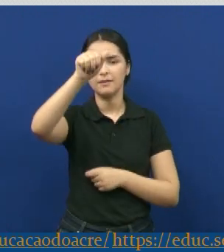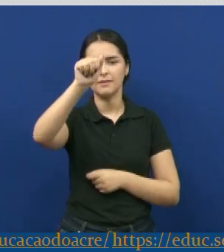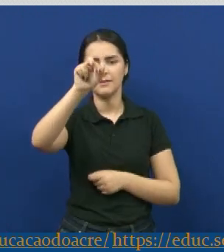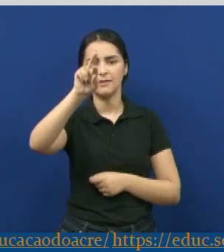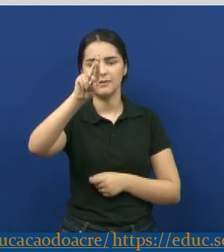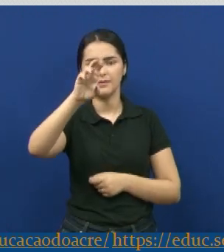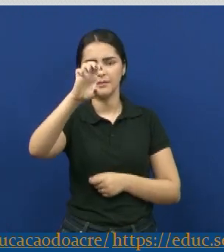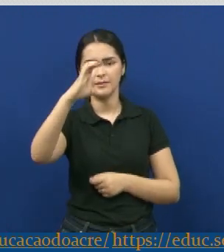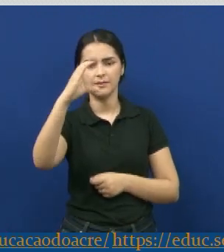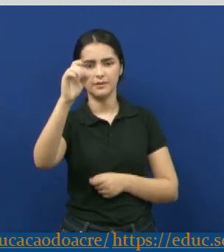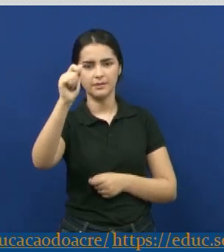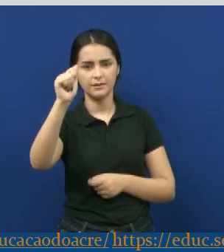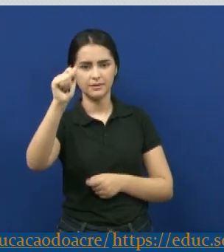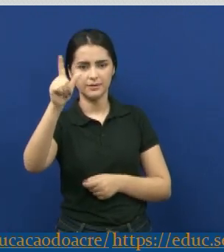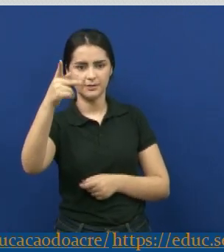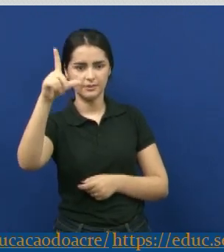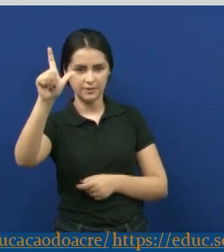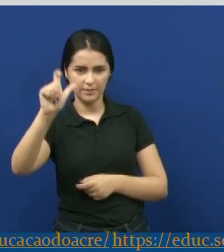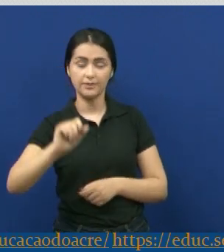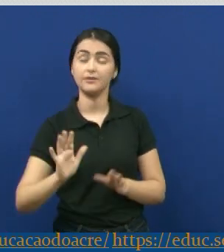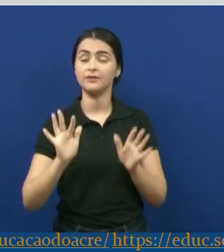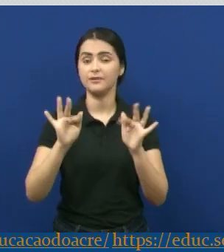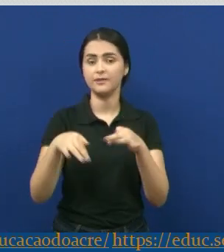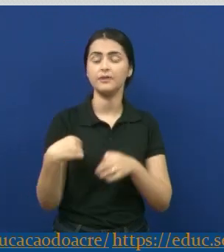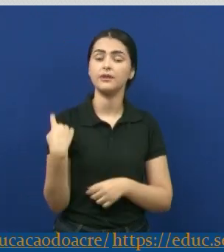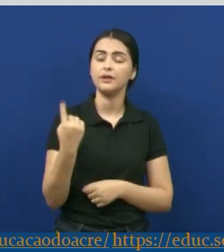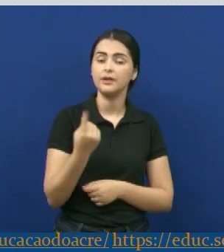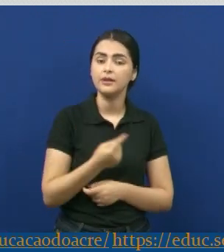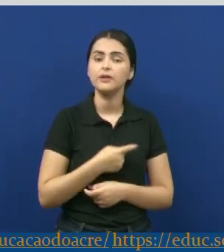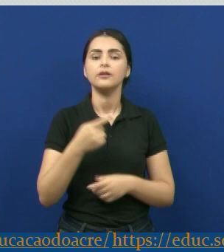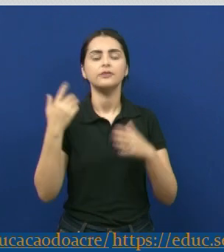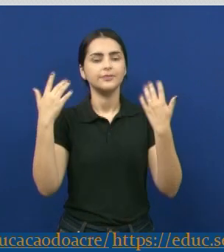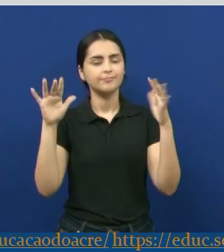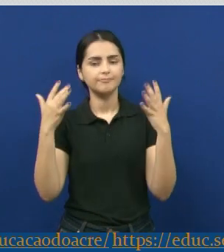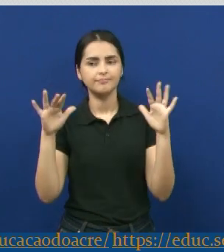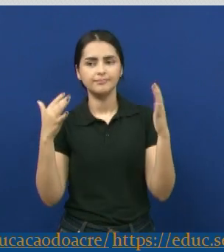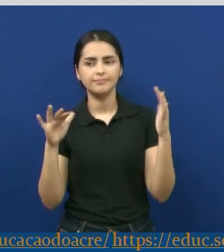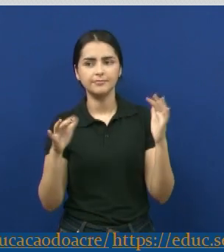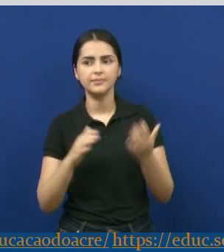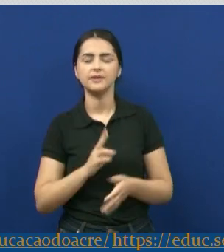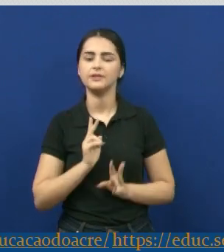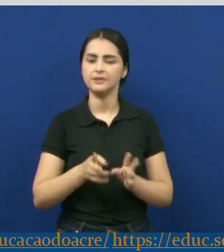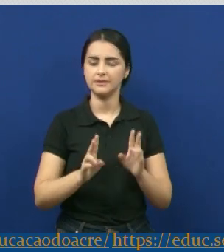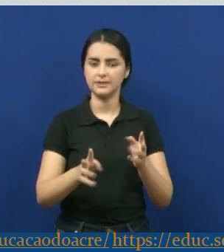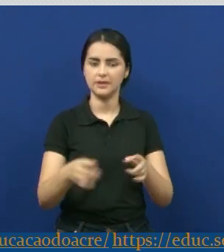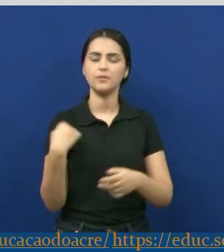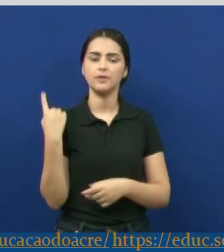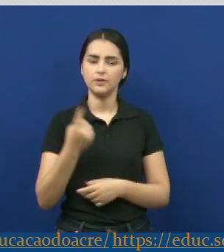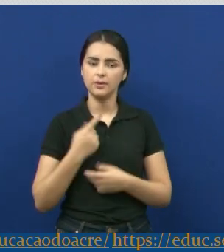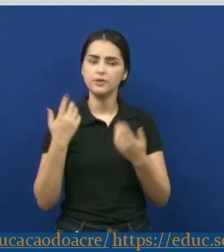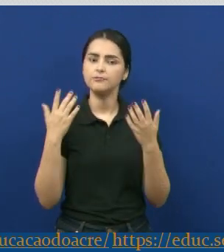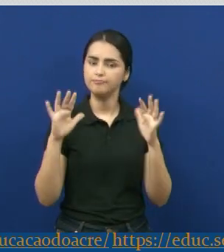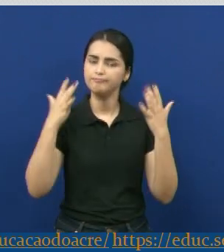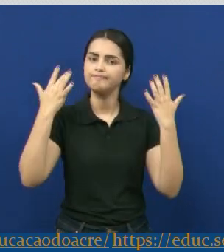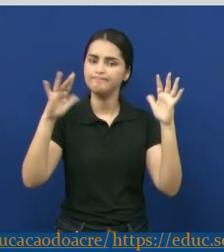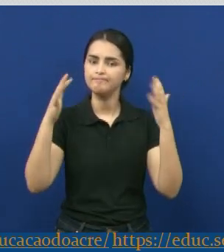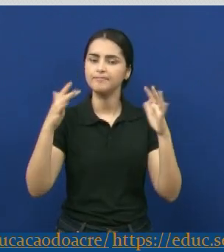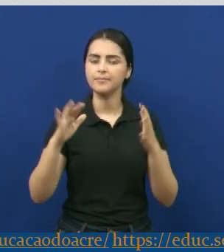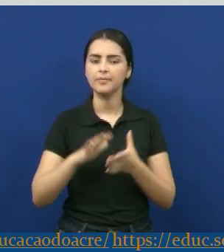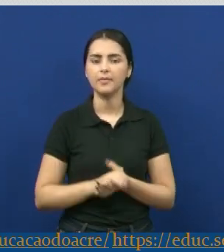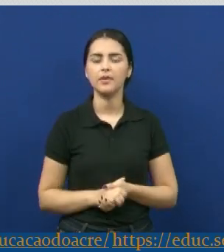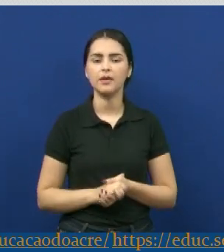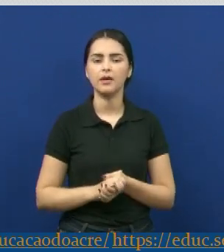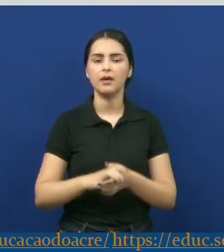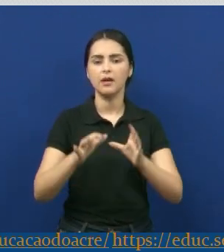da Fonseca, né? Enfim, é o que nós comemoramos, sempre nós estamos comemorando, né, a